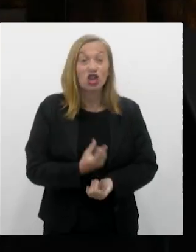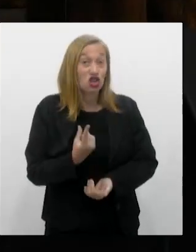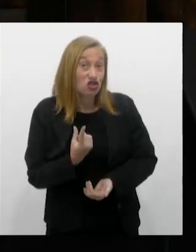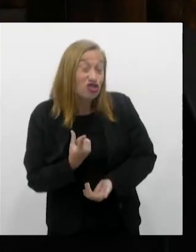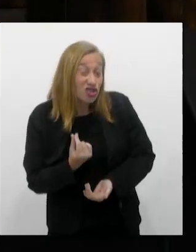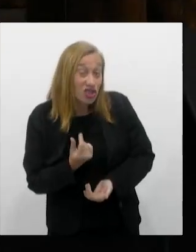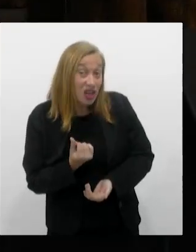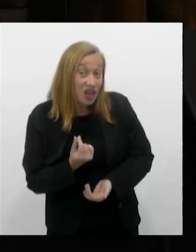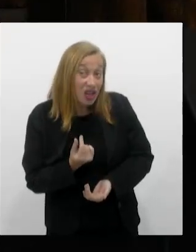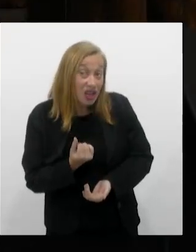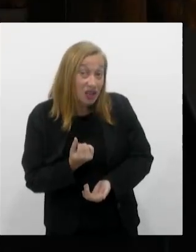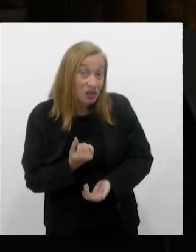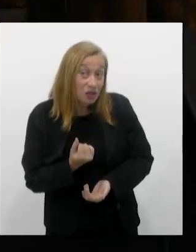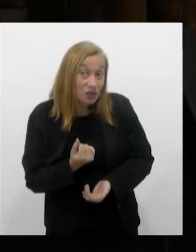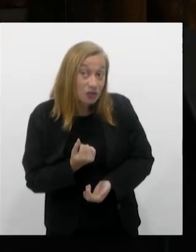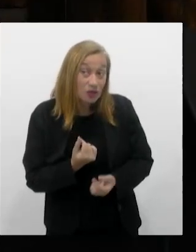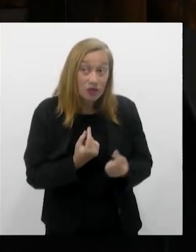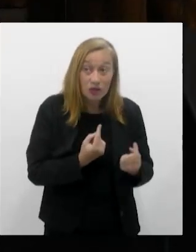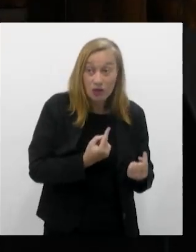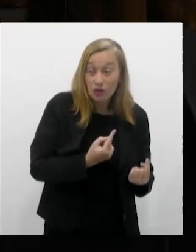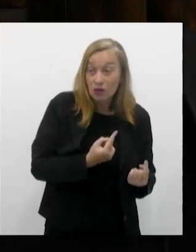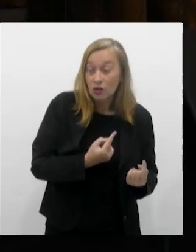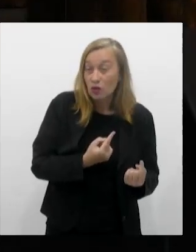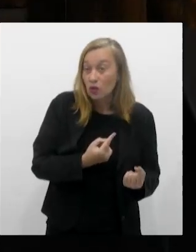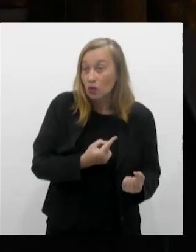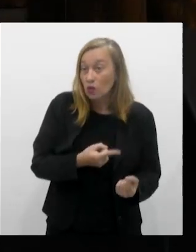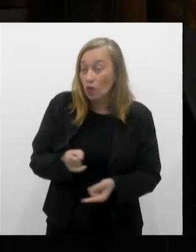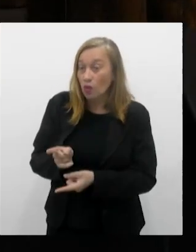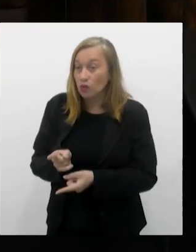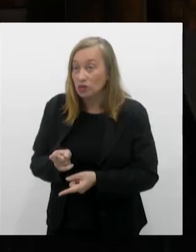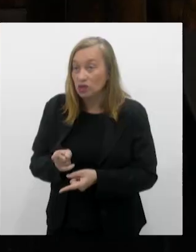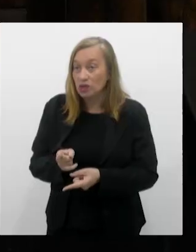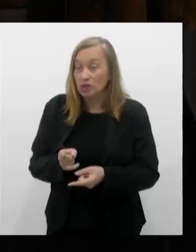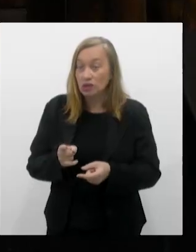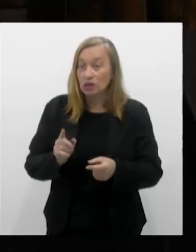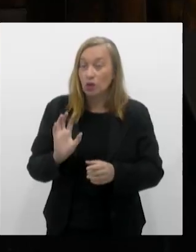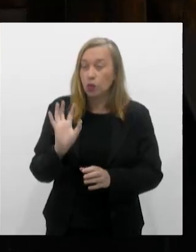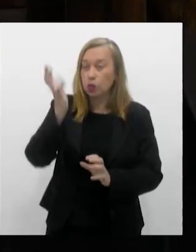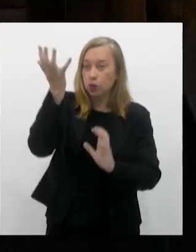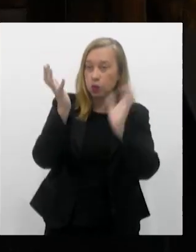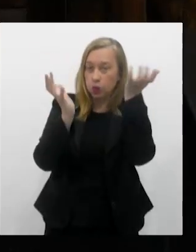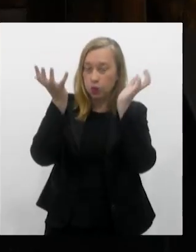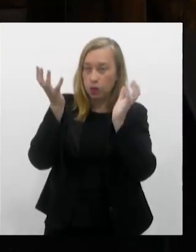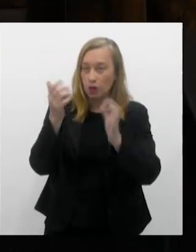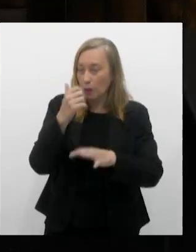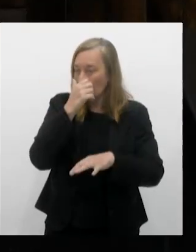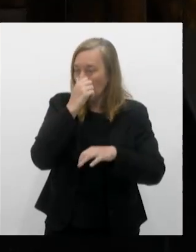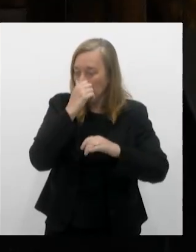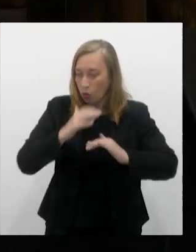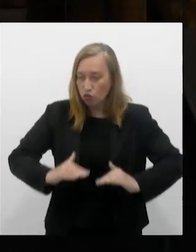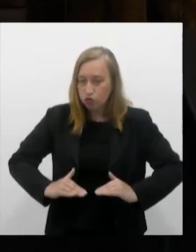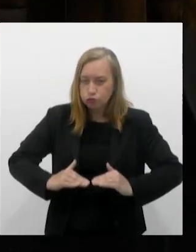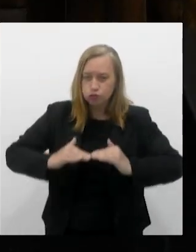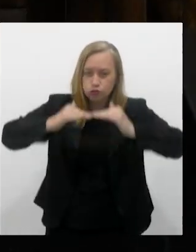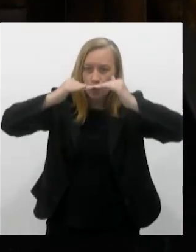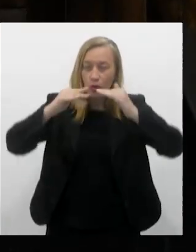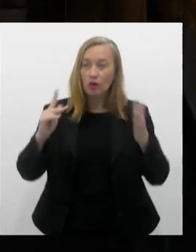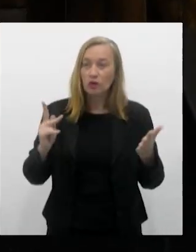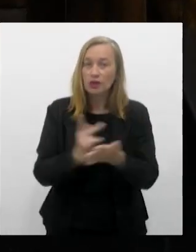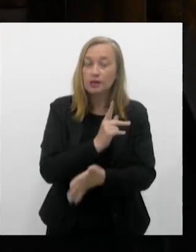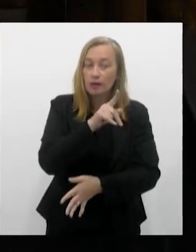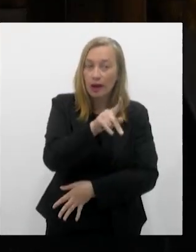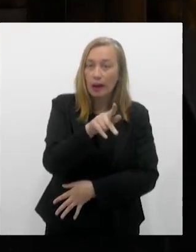Dinheiro para combater as enchentes, as tragédias, como aconteceu recentemente em Pati de